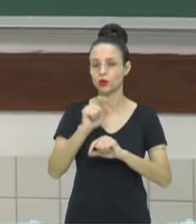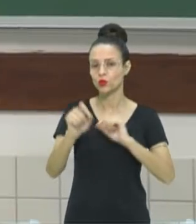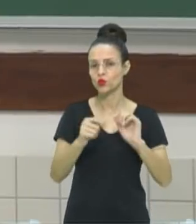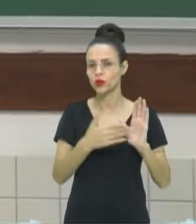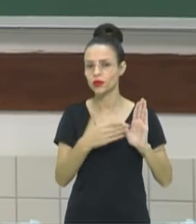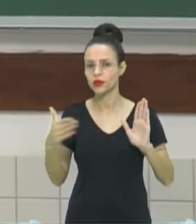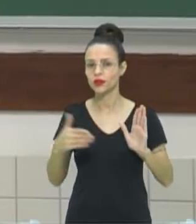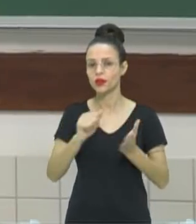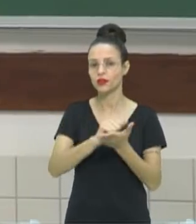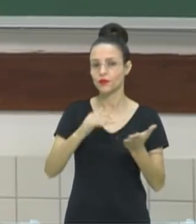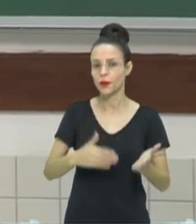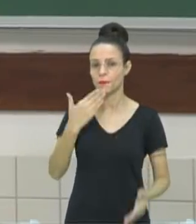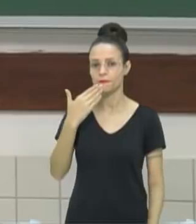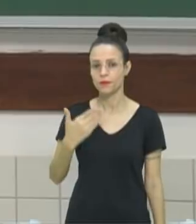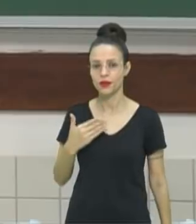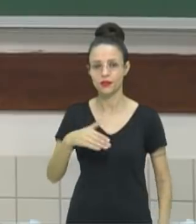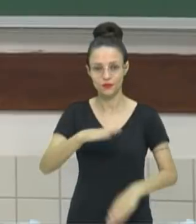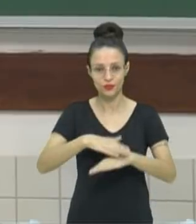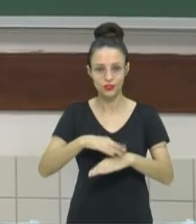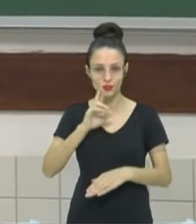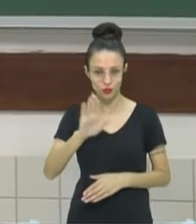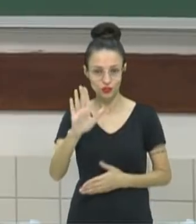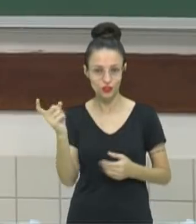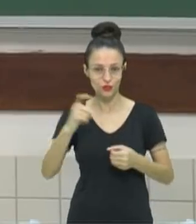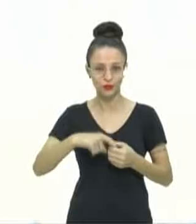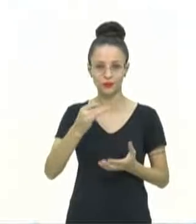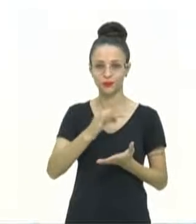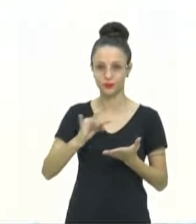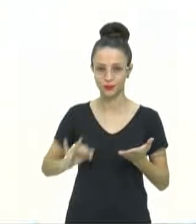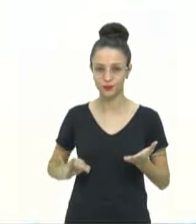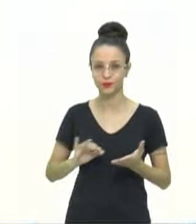o exercício nos pede. Respondam e a gente já volta para corrigir.